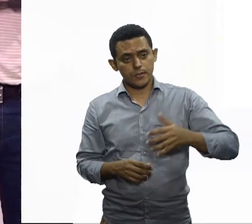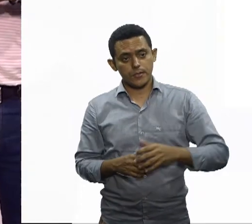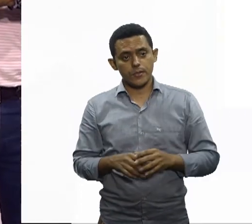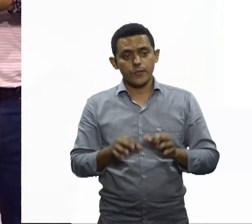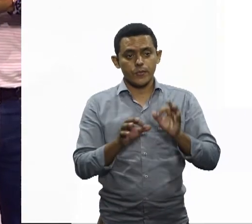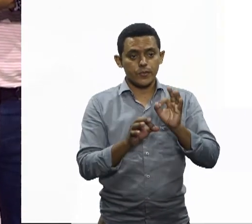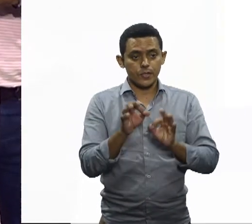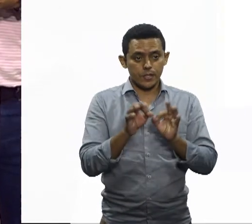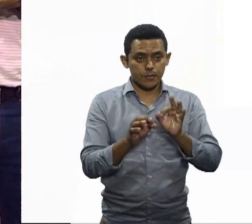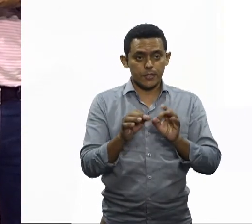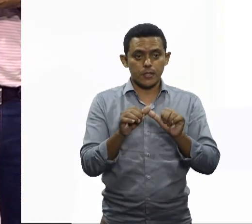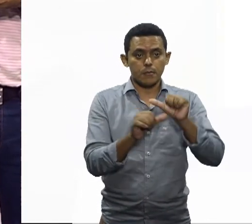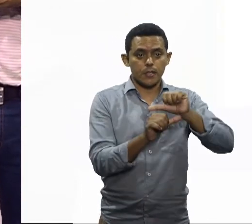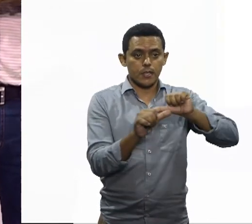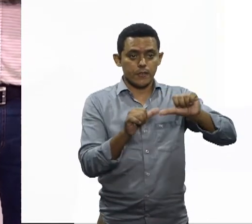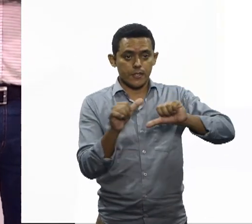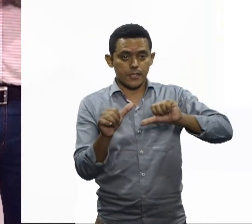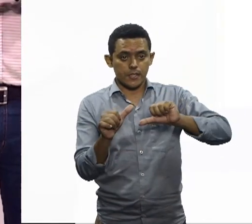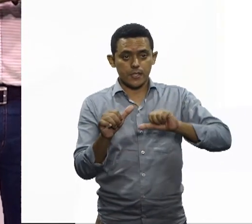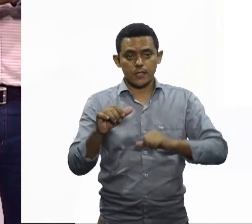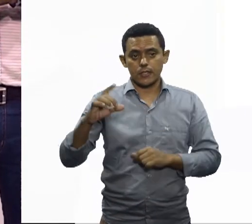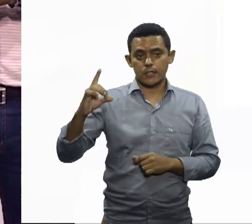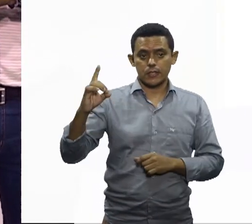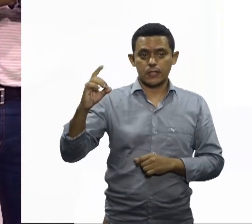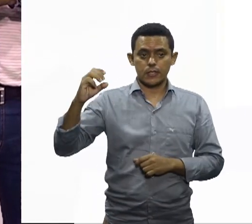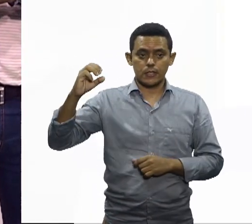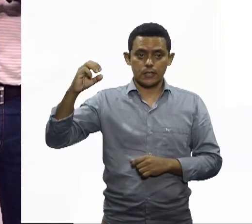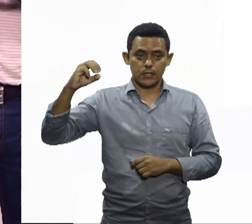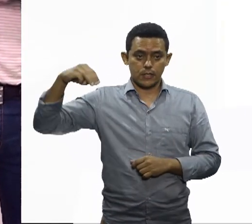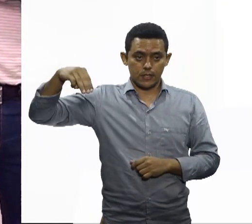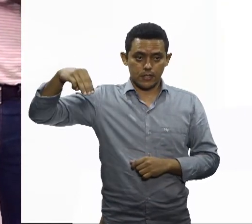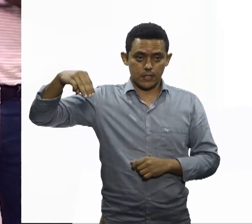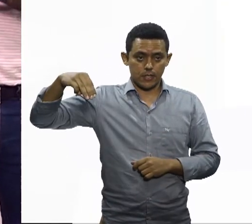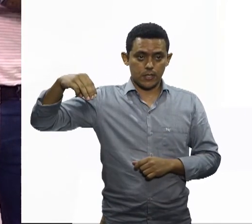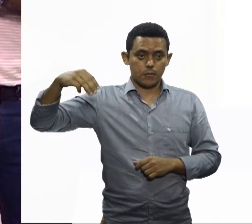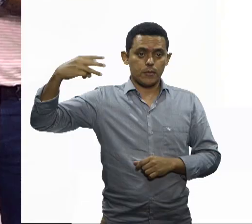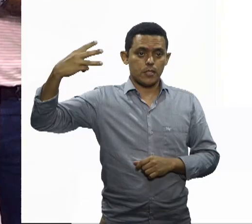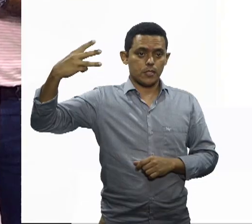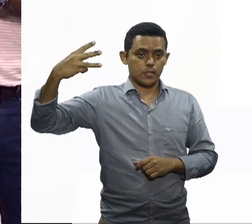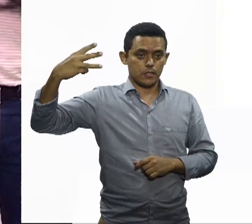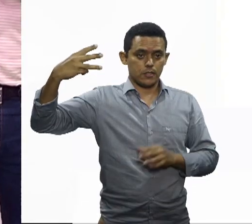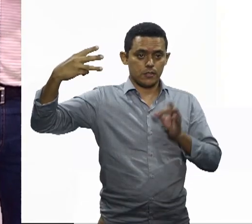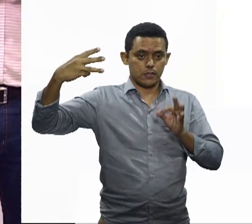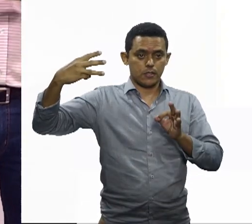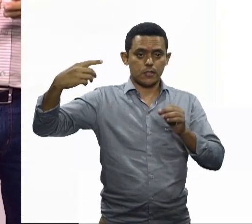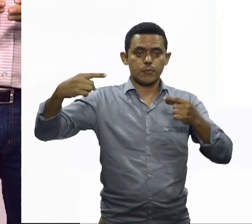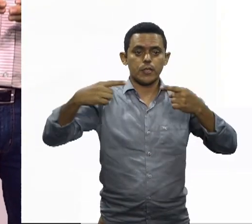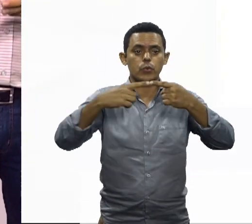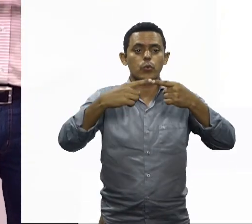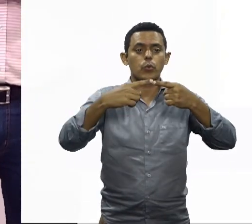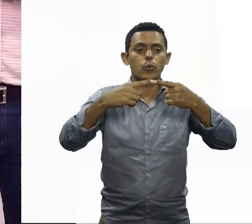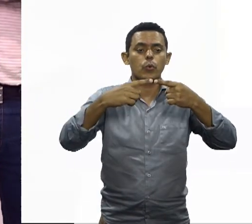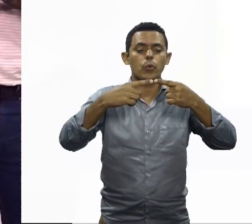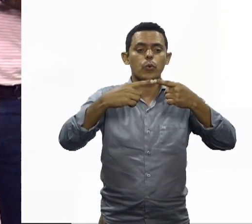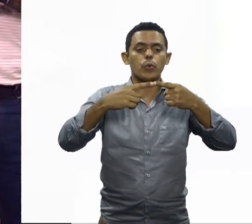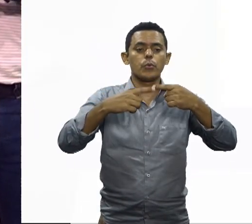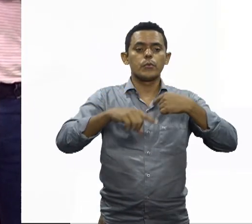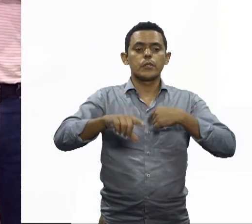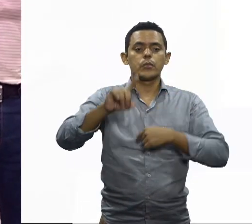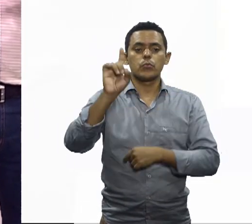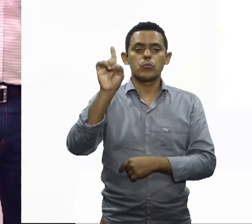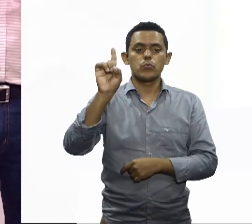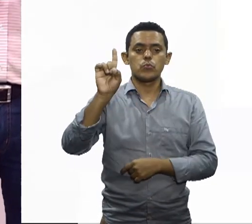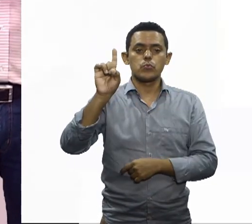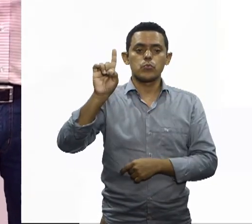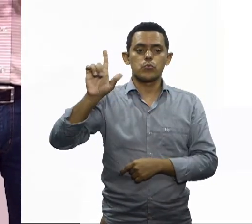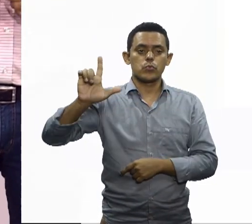em decímetros cúbicos, porque o decímetros cúbico representa também um litro. Então, um decímetro cúbico equivale a um litro.